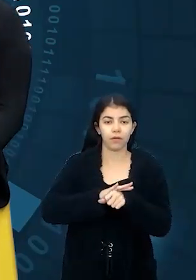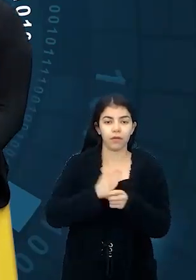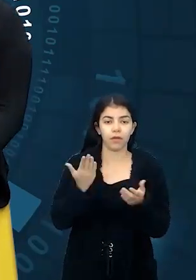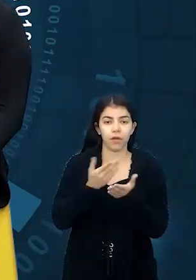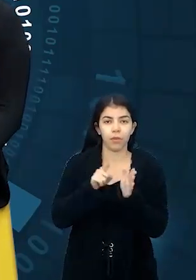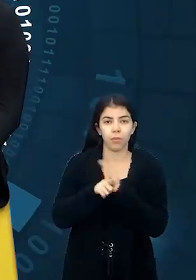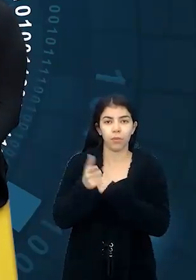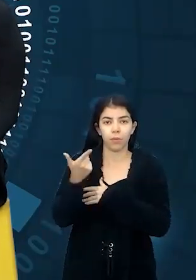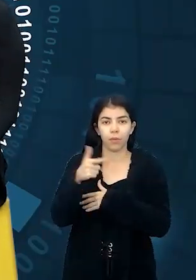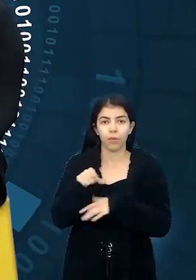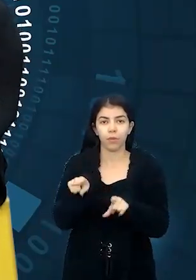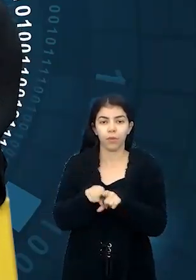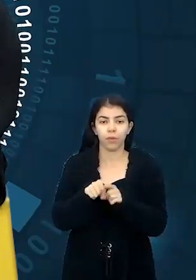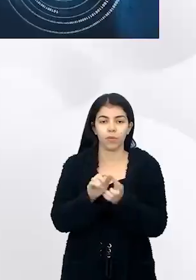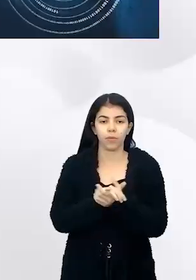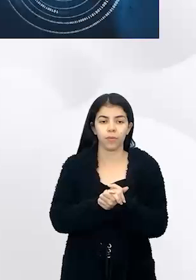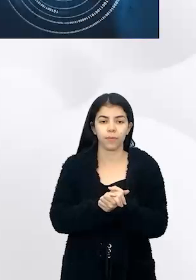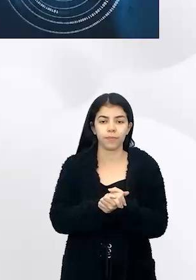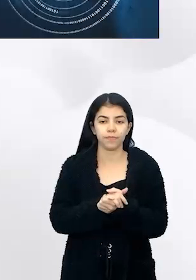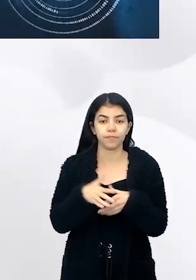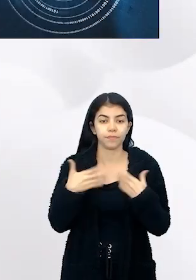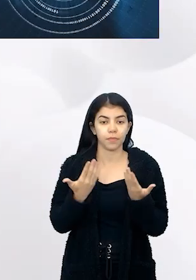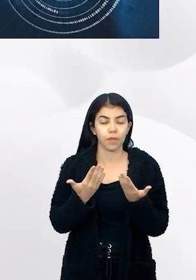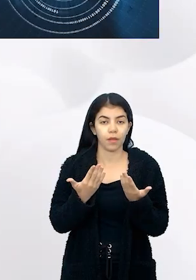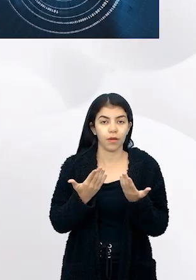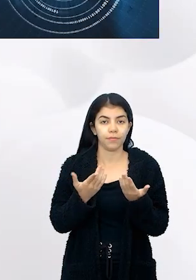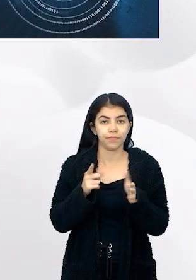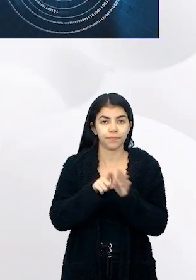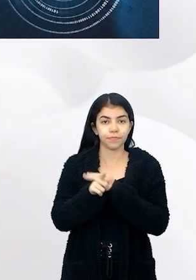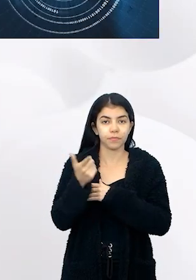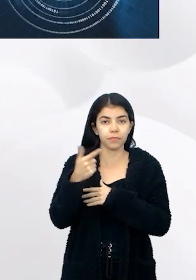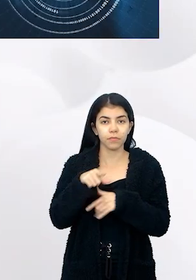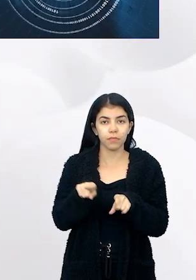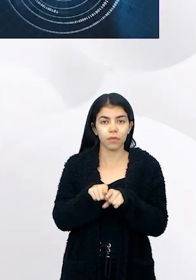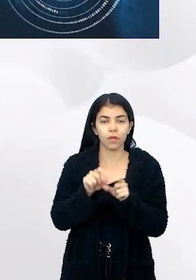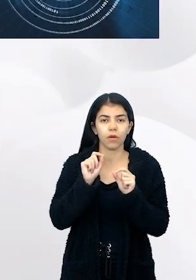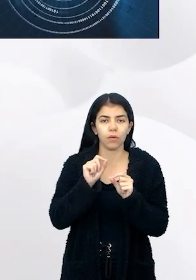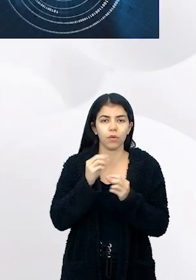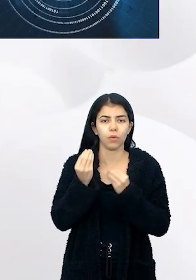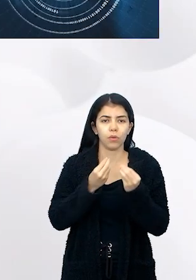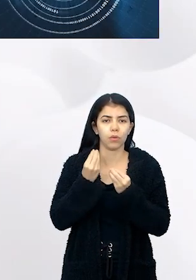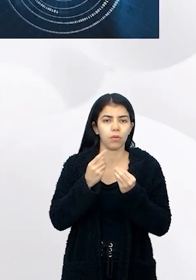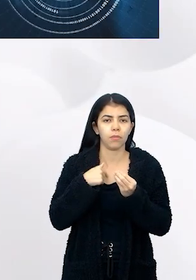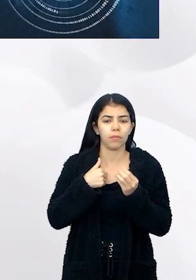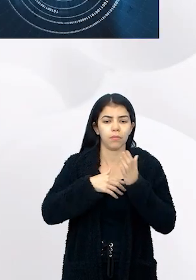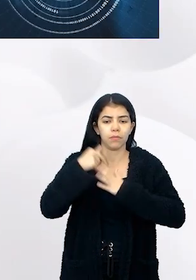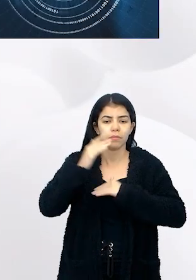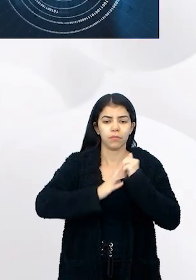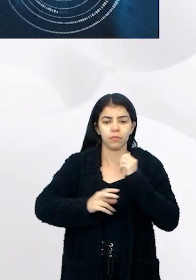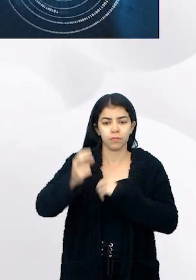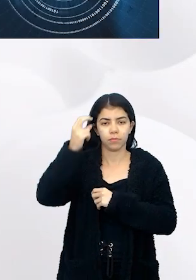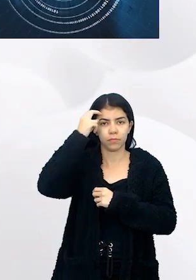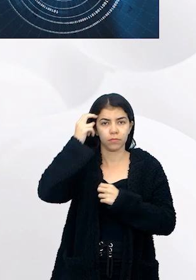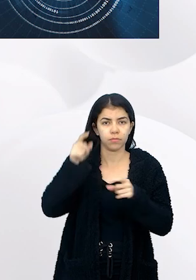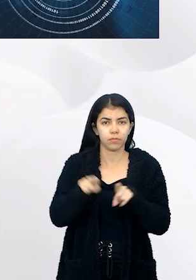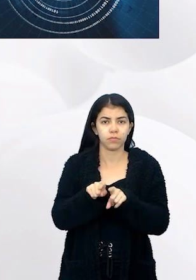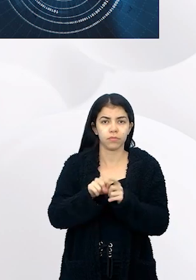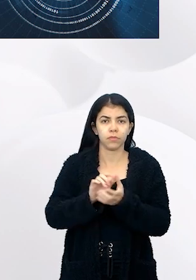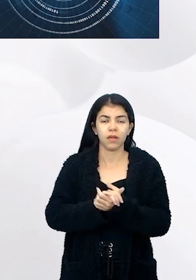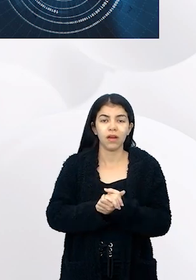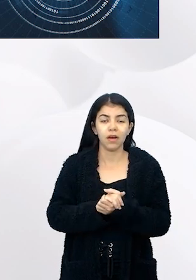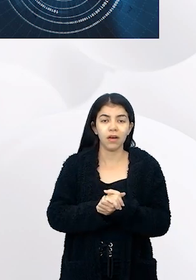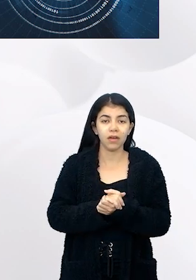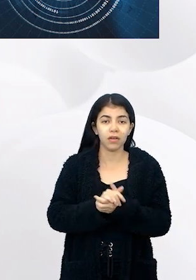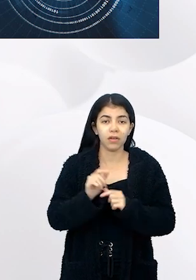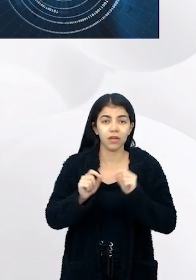primeira pergunta disparadora? Bora lá. Então vamos lá. Então a gente tem uma pergunta para vocês aí, como desenvolver a cultura digital nos espaços e